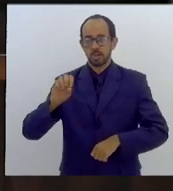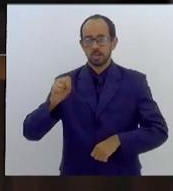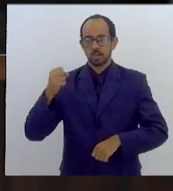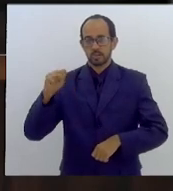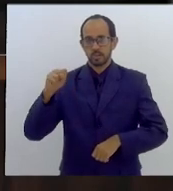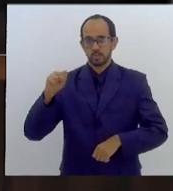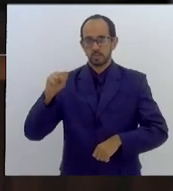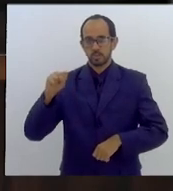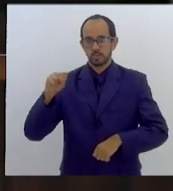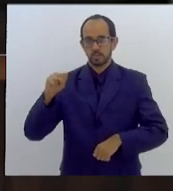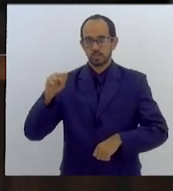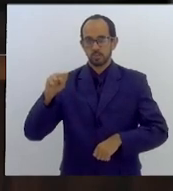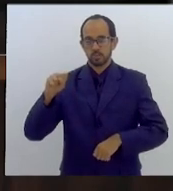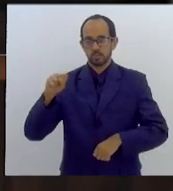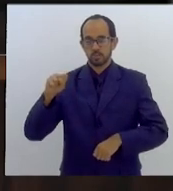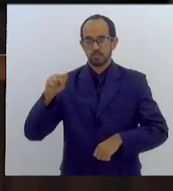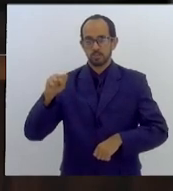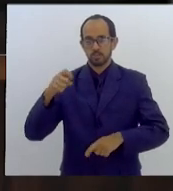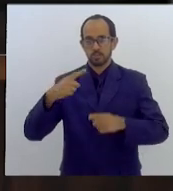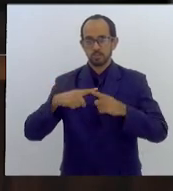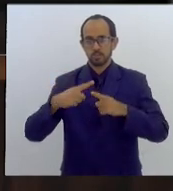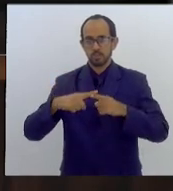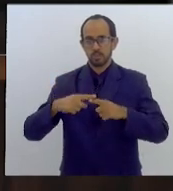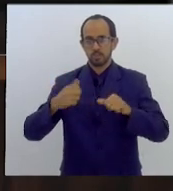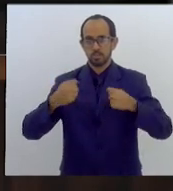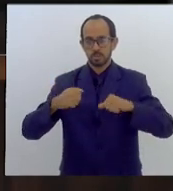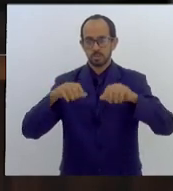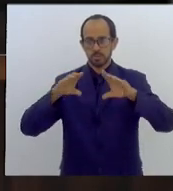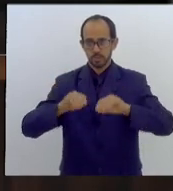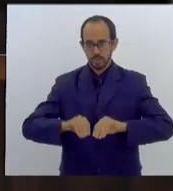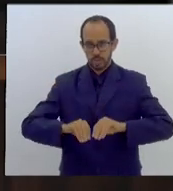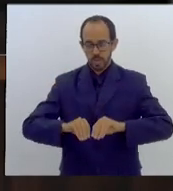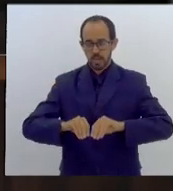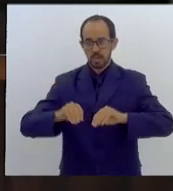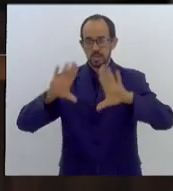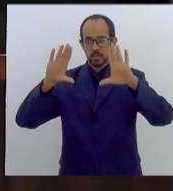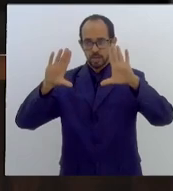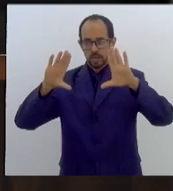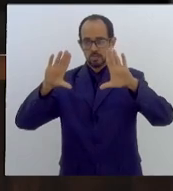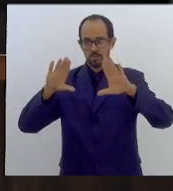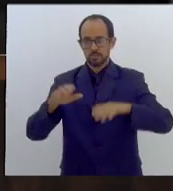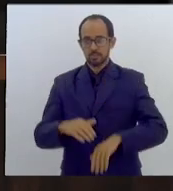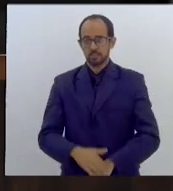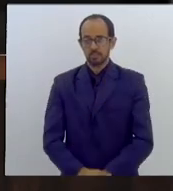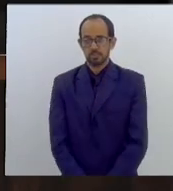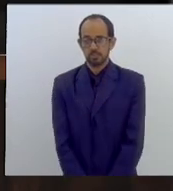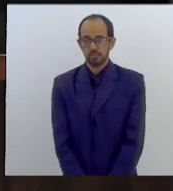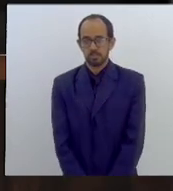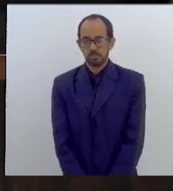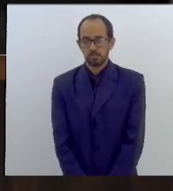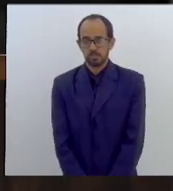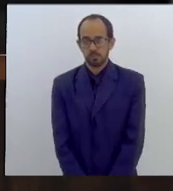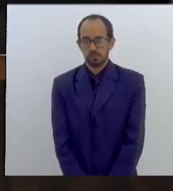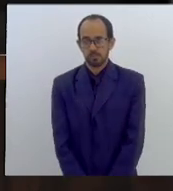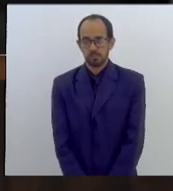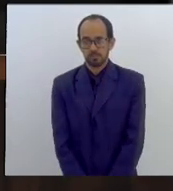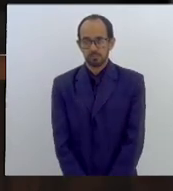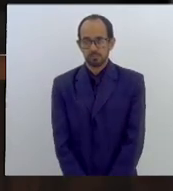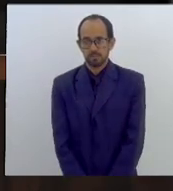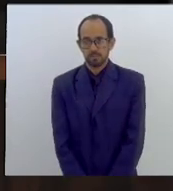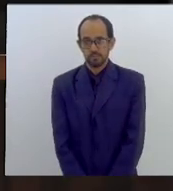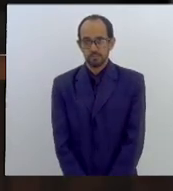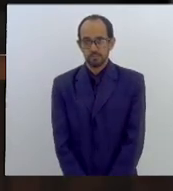deu, precisava desligar e ligar 40 segundos. Tá? Enquanto isso, vamos admirar o